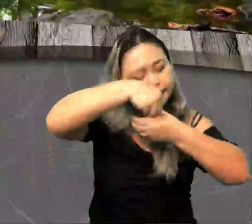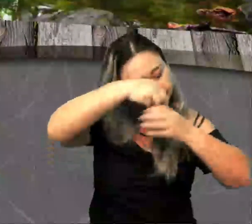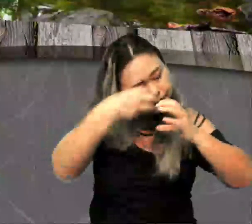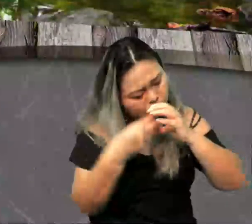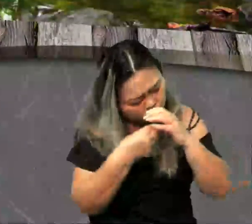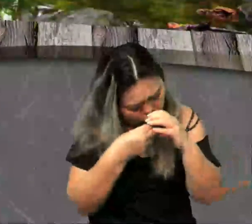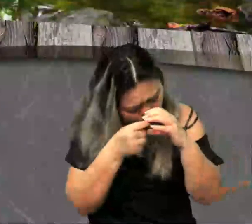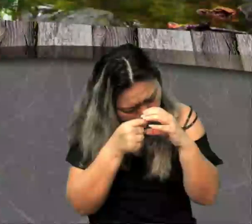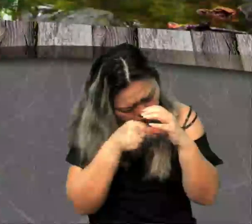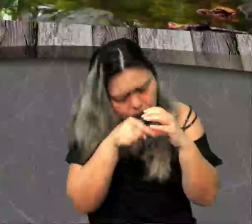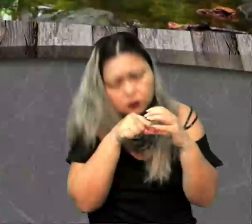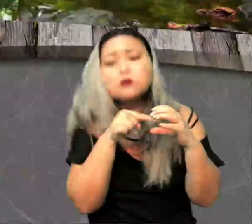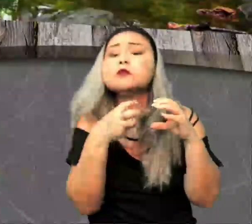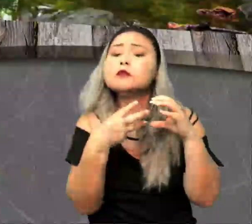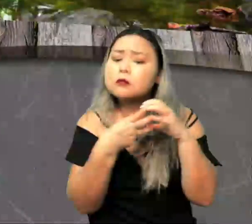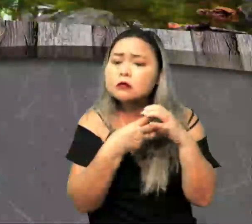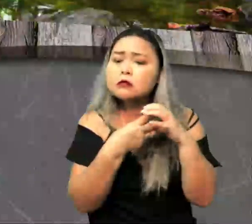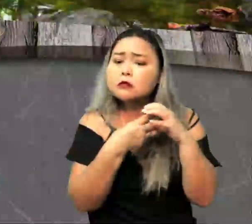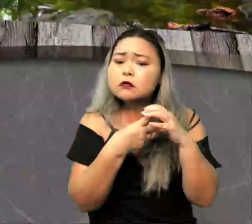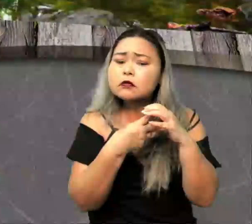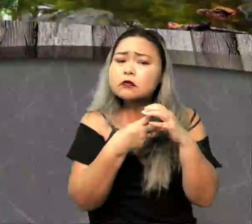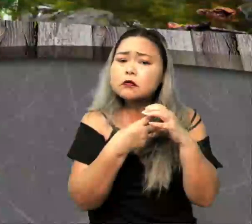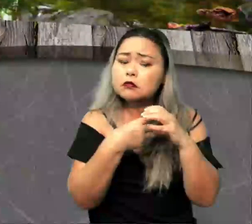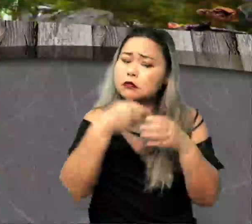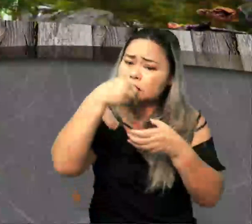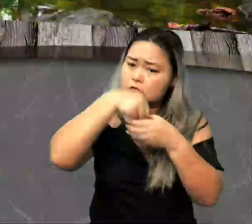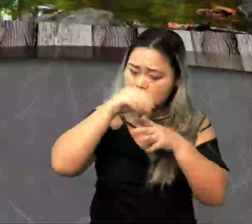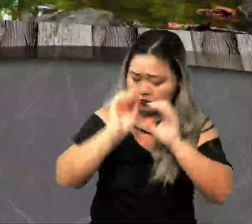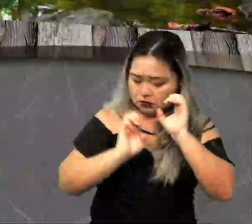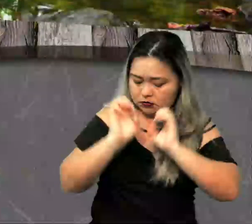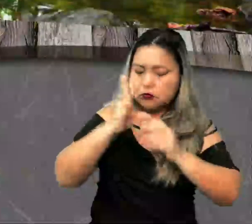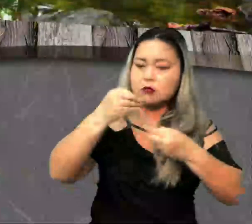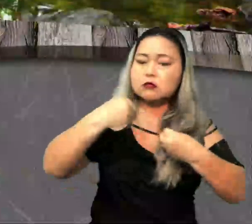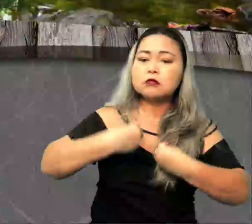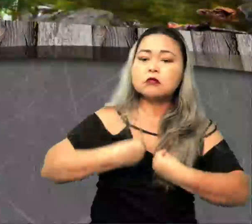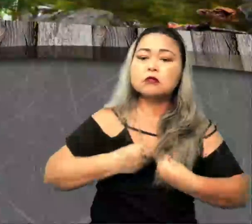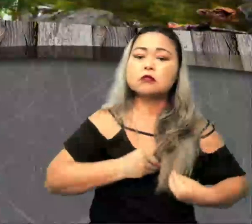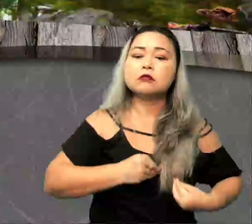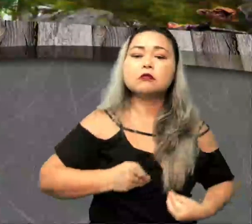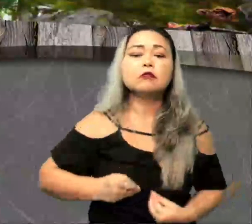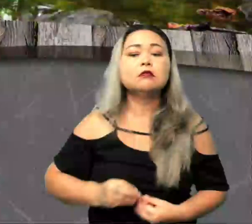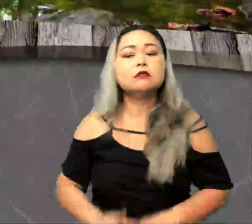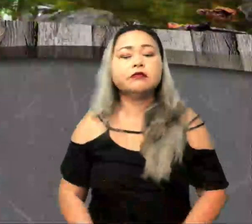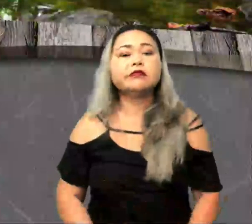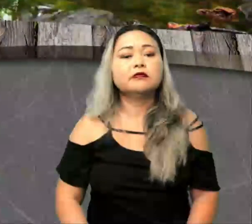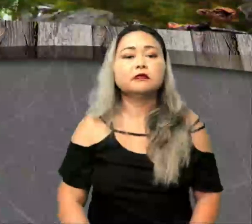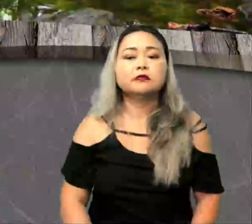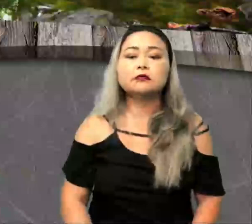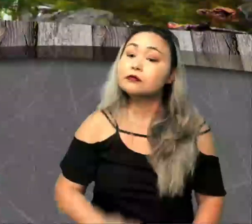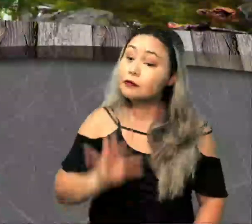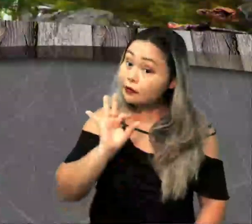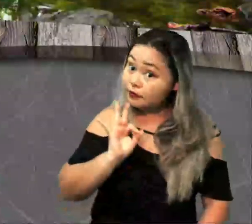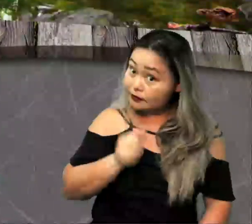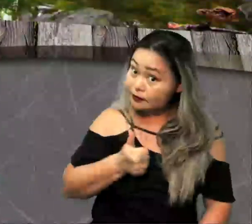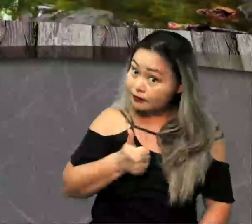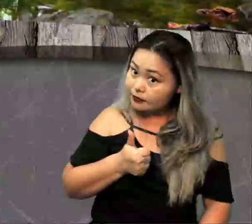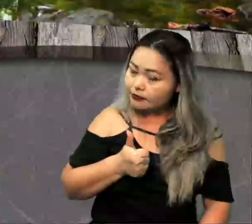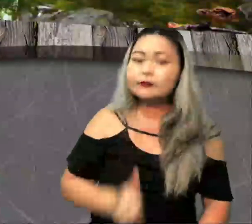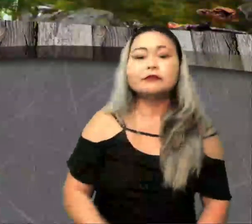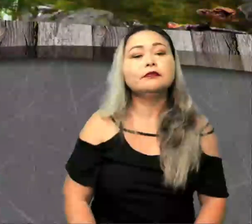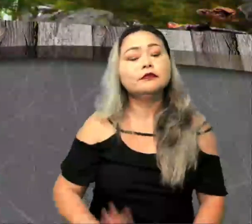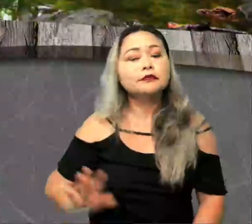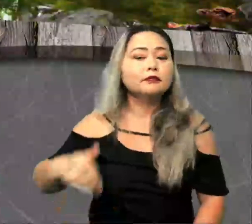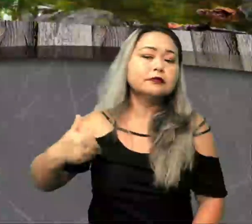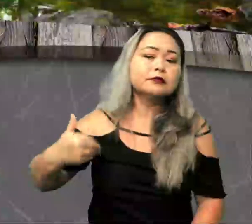unidade morfofisiológica constituindo, né, o seu organismo, tá? Então, a